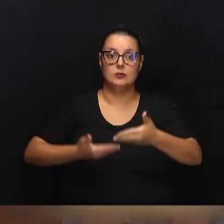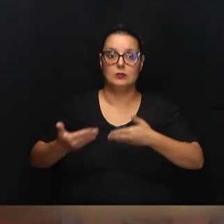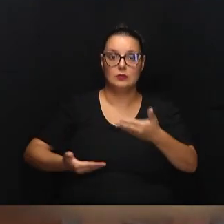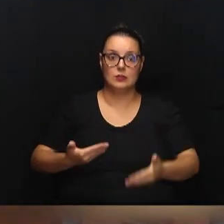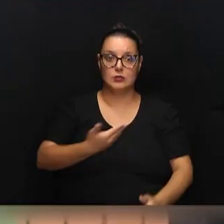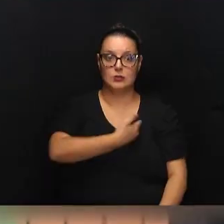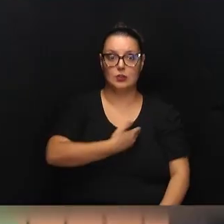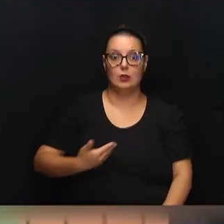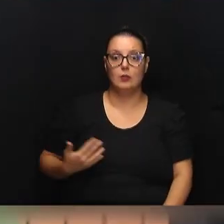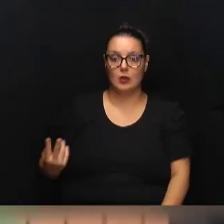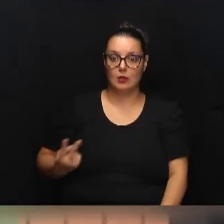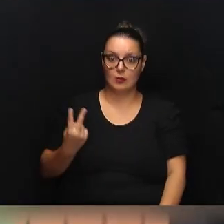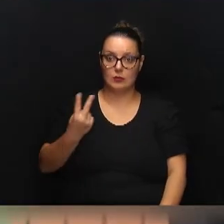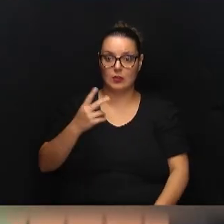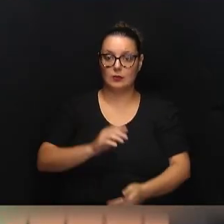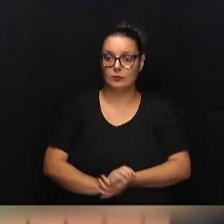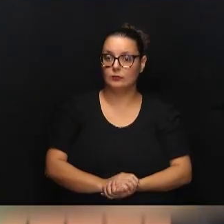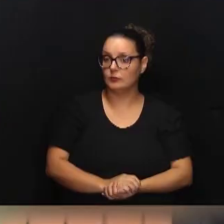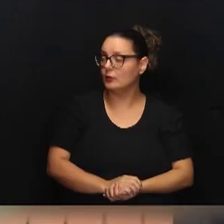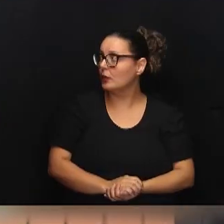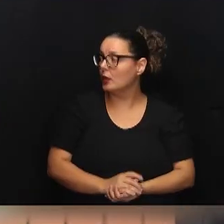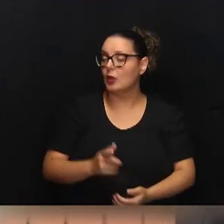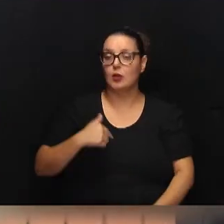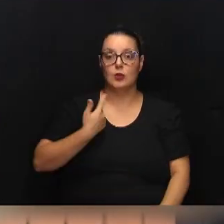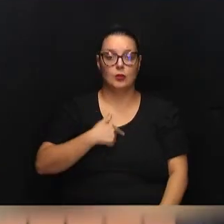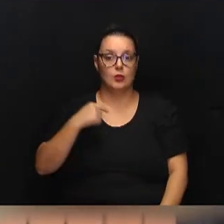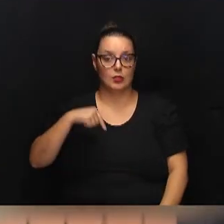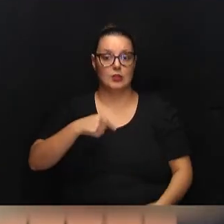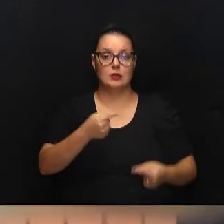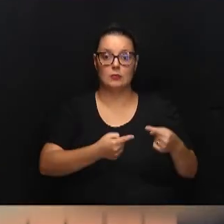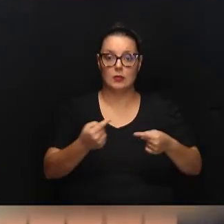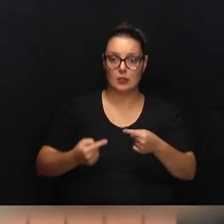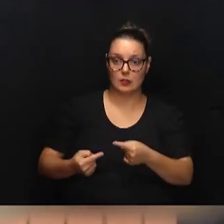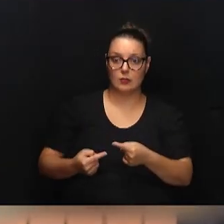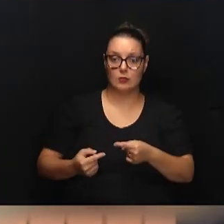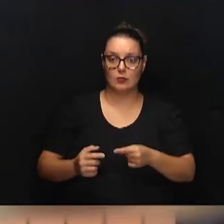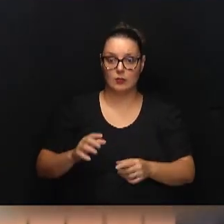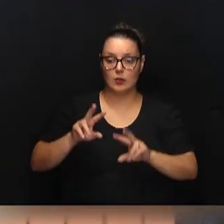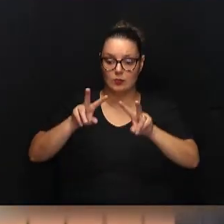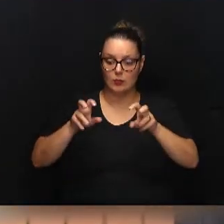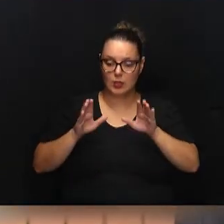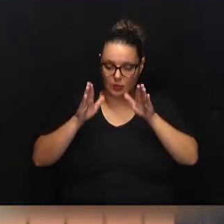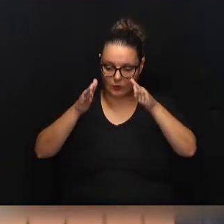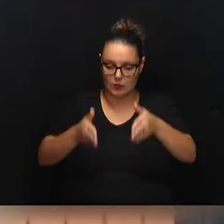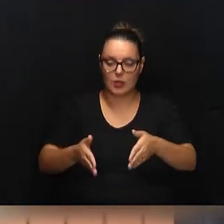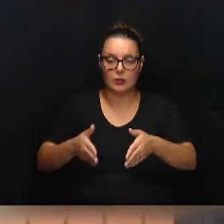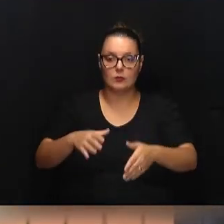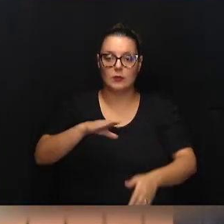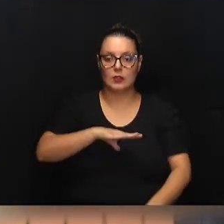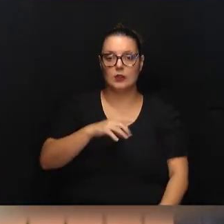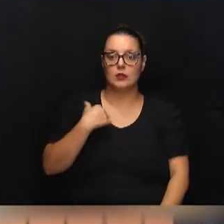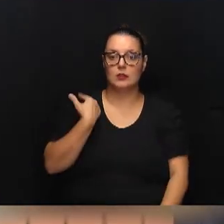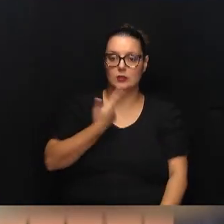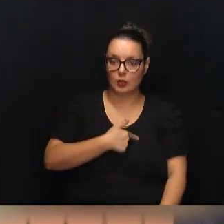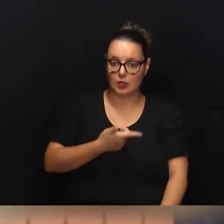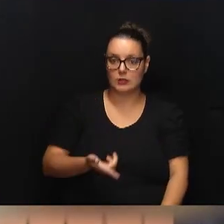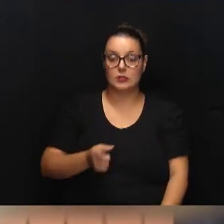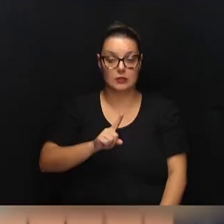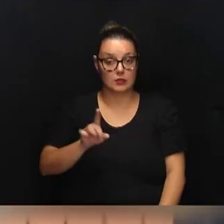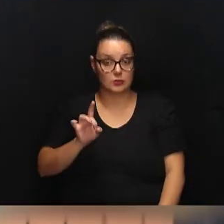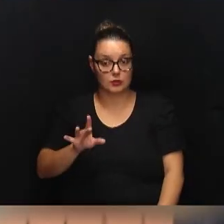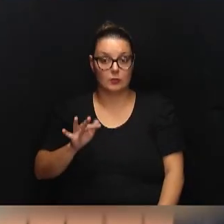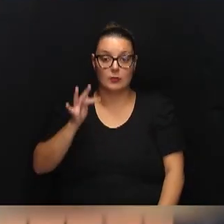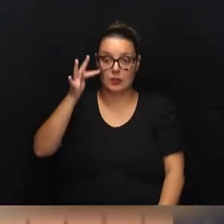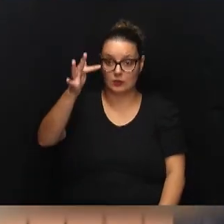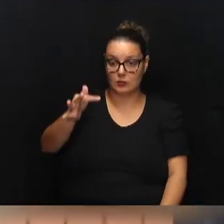à valorização. Nós estamos hoje aqui para discutir um assunto central para a nossa cidade, não só para a nossa cidade, mas para o